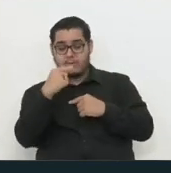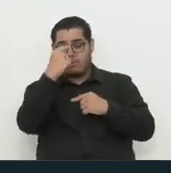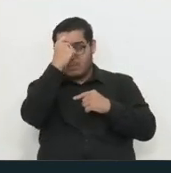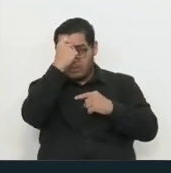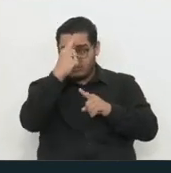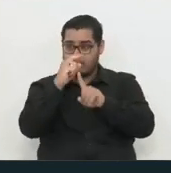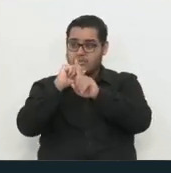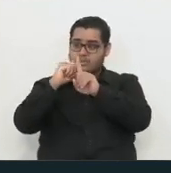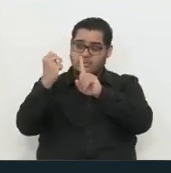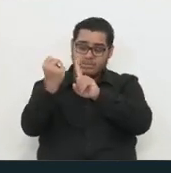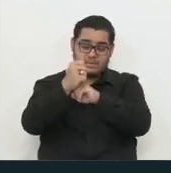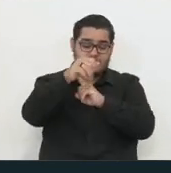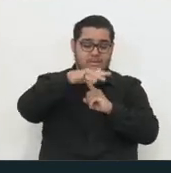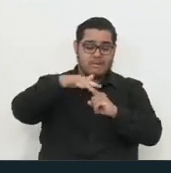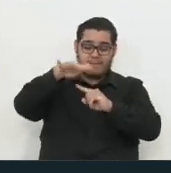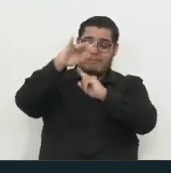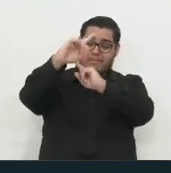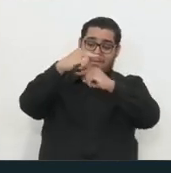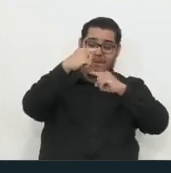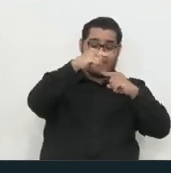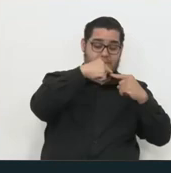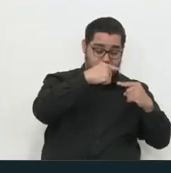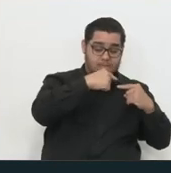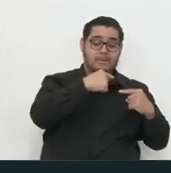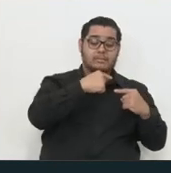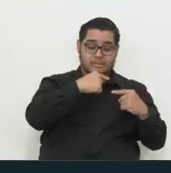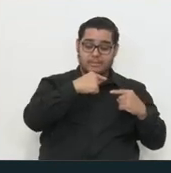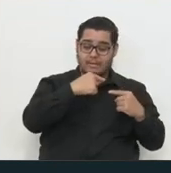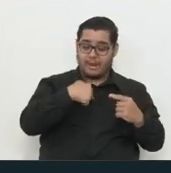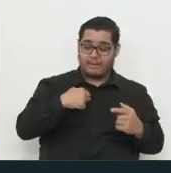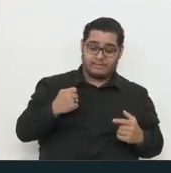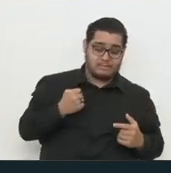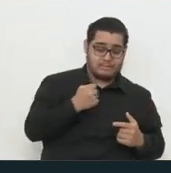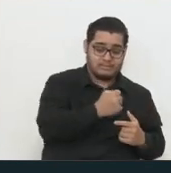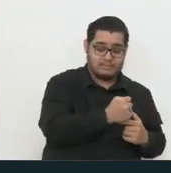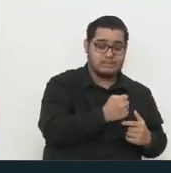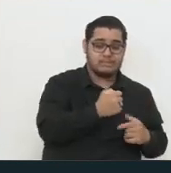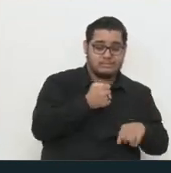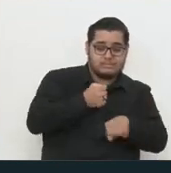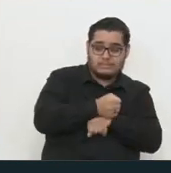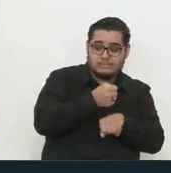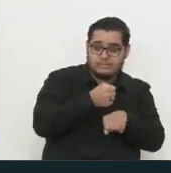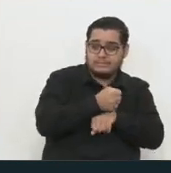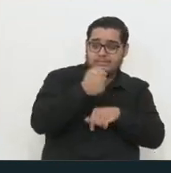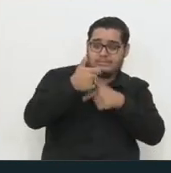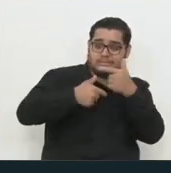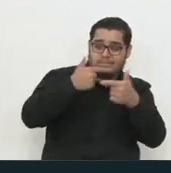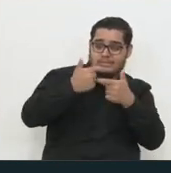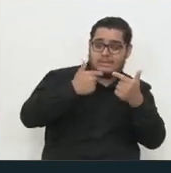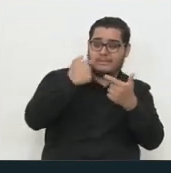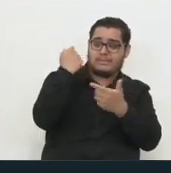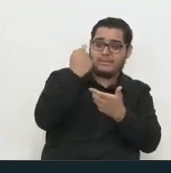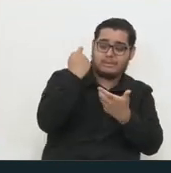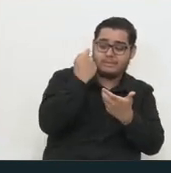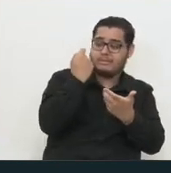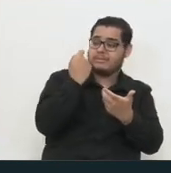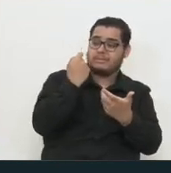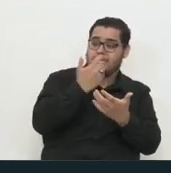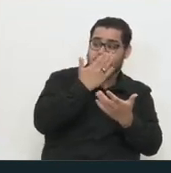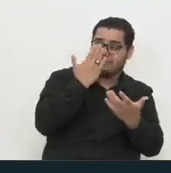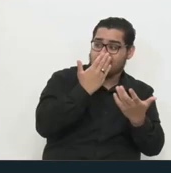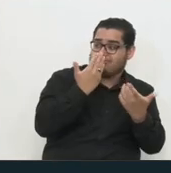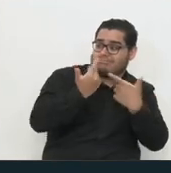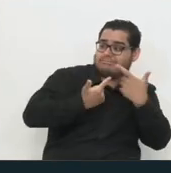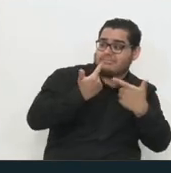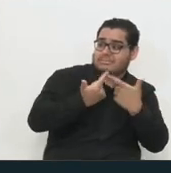arrasta compulsoriamente ao trabalho sexual considerando que a imunidade de um congressista